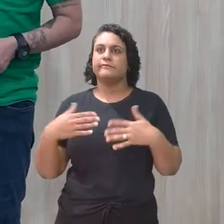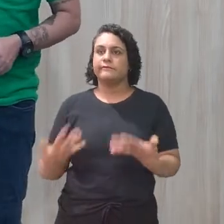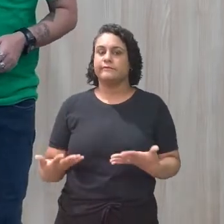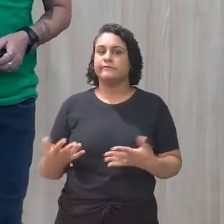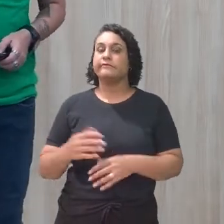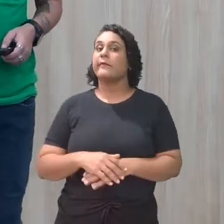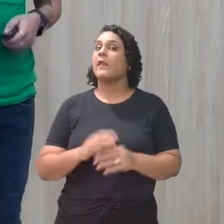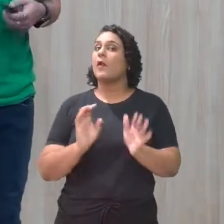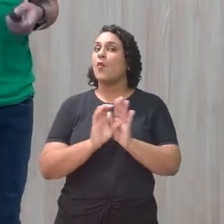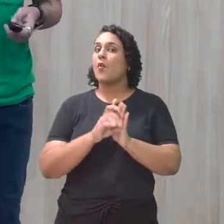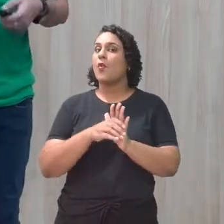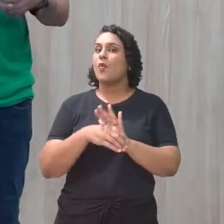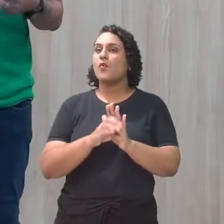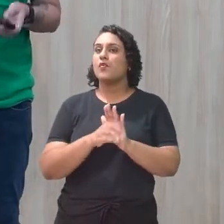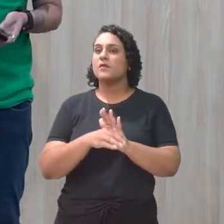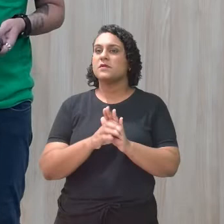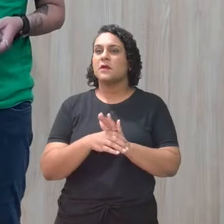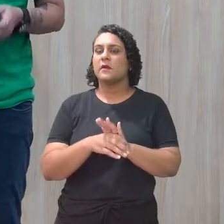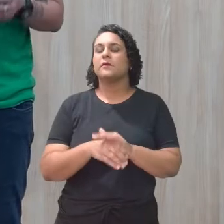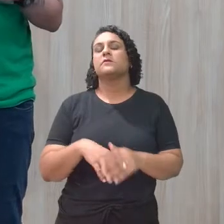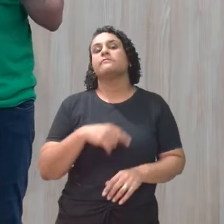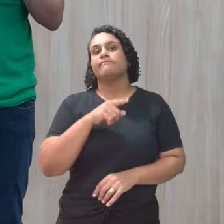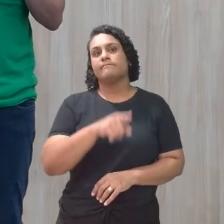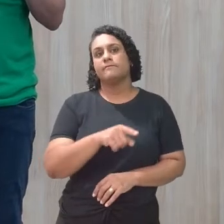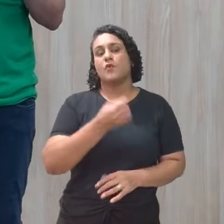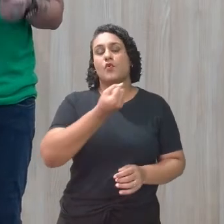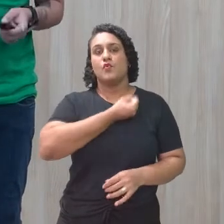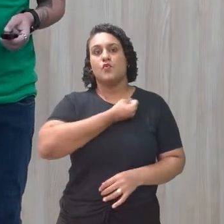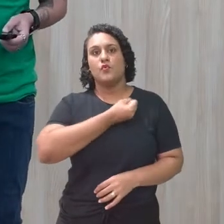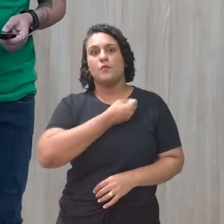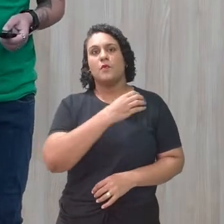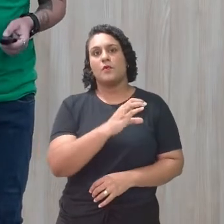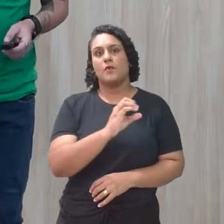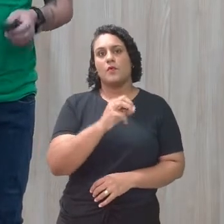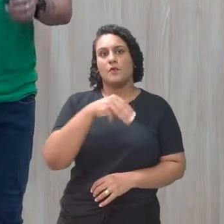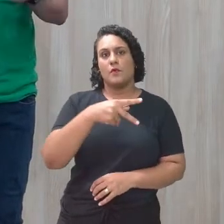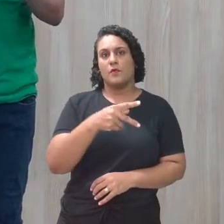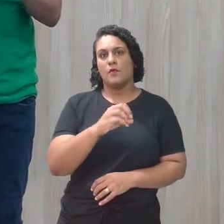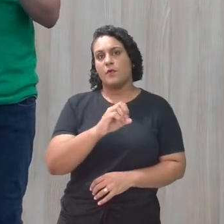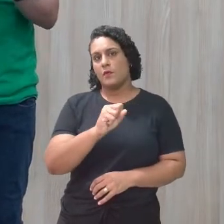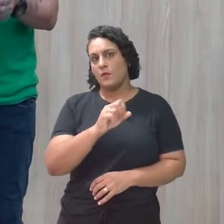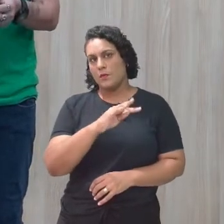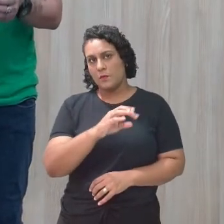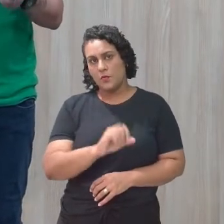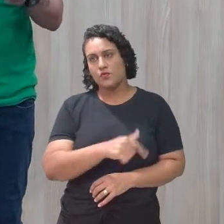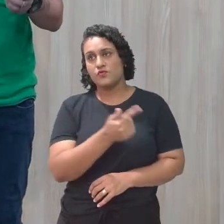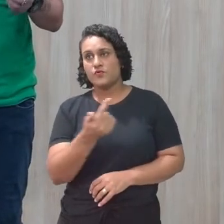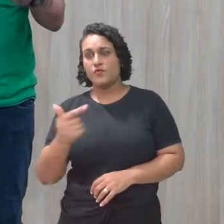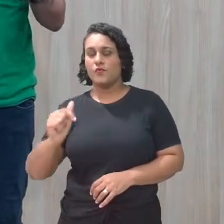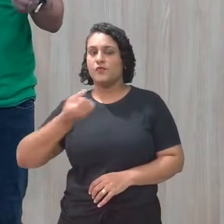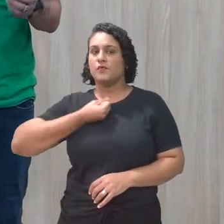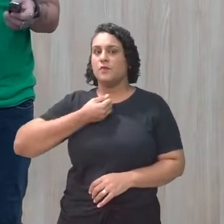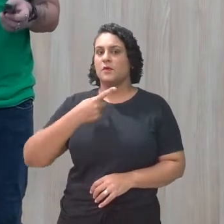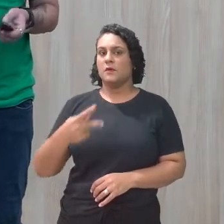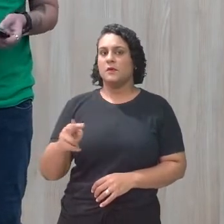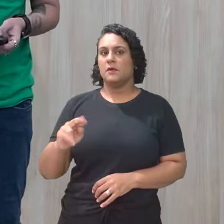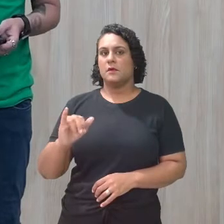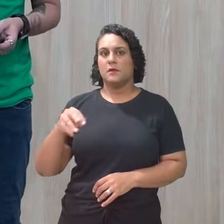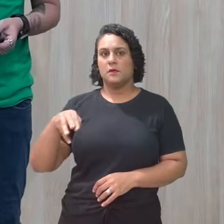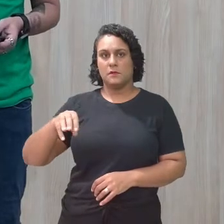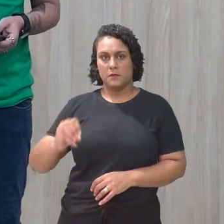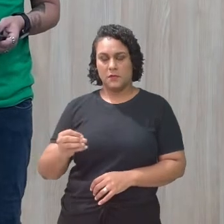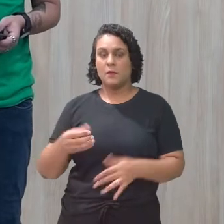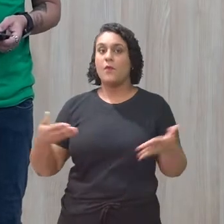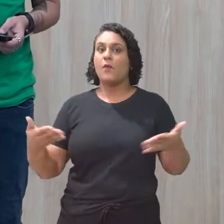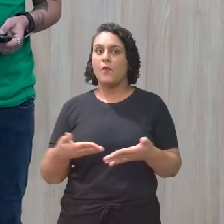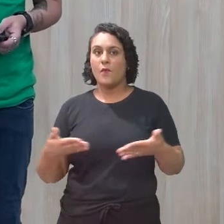definição que a gente deu foi de números compostos e números primos, tá certo? Na aula de hoje a gente vai trabalhar bastante também com